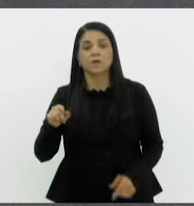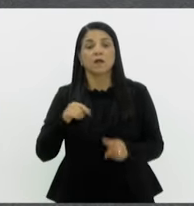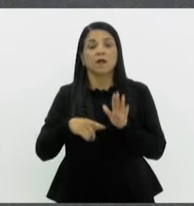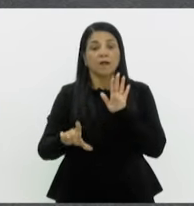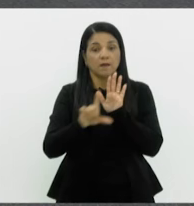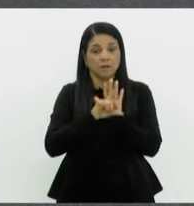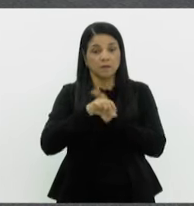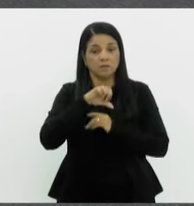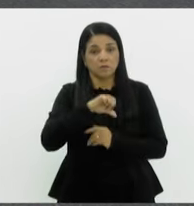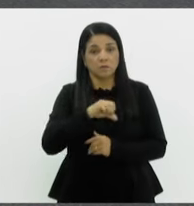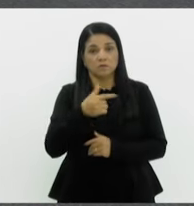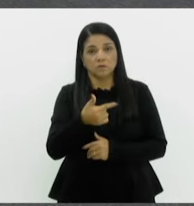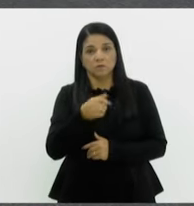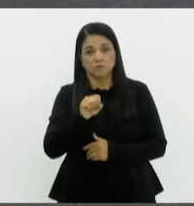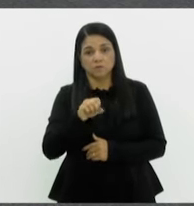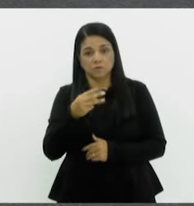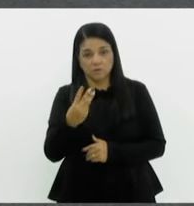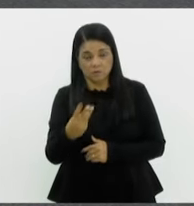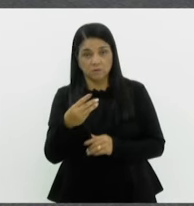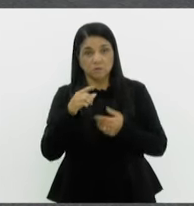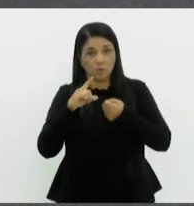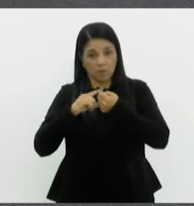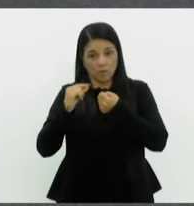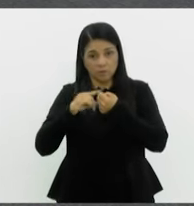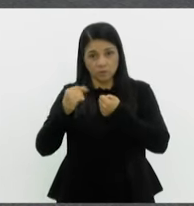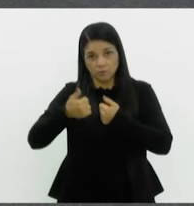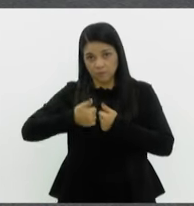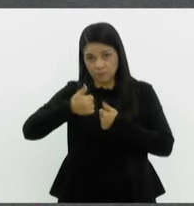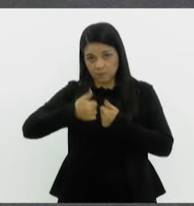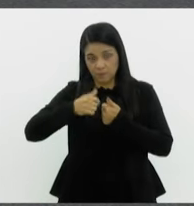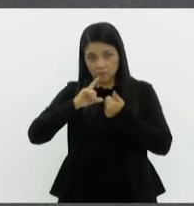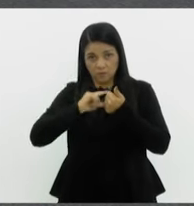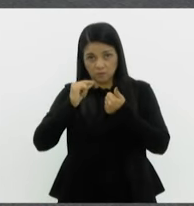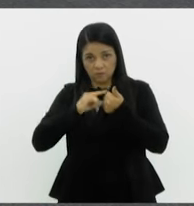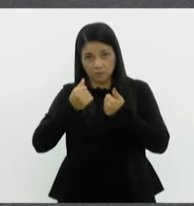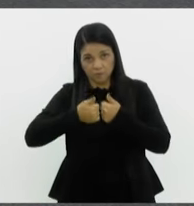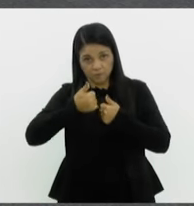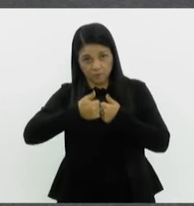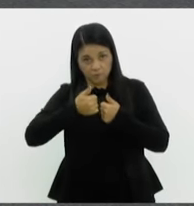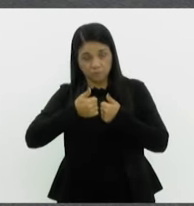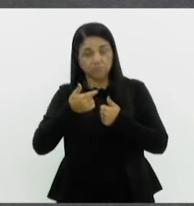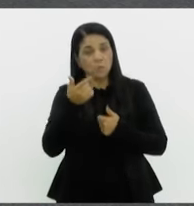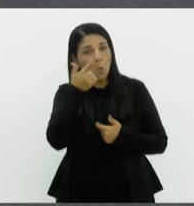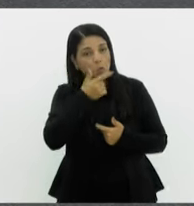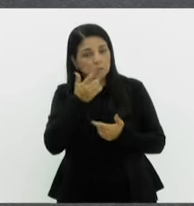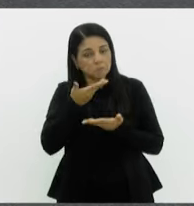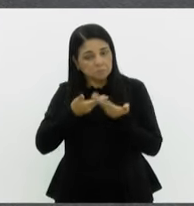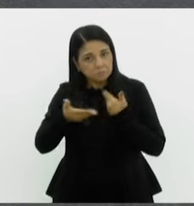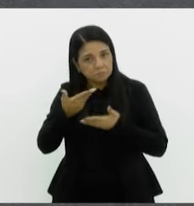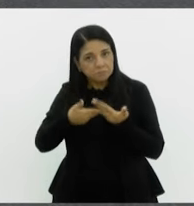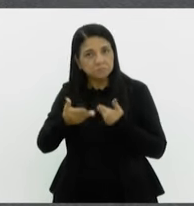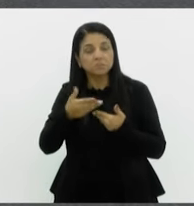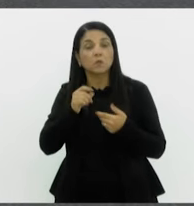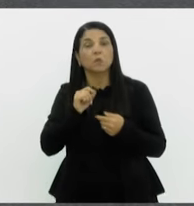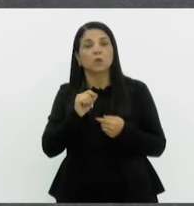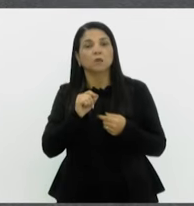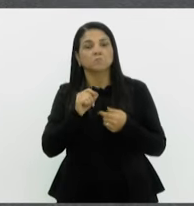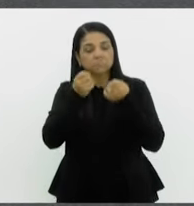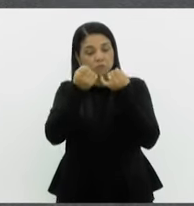artigo 1º, foi a forma de conciliação que nós conseguimos, diz o